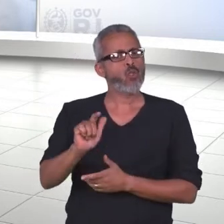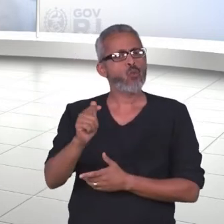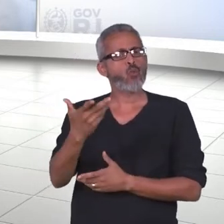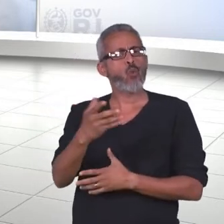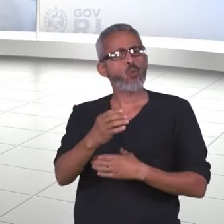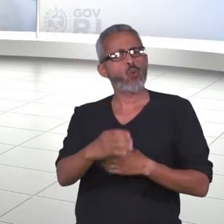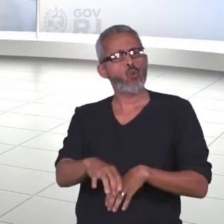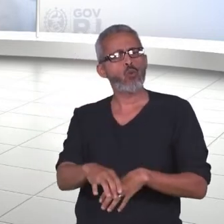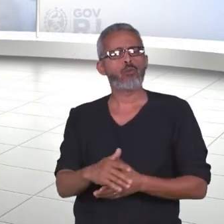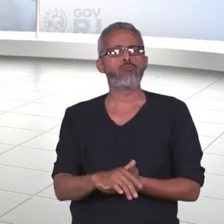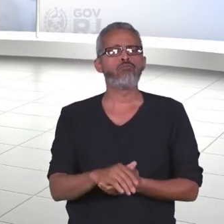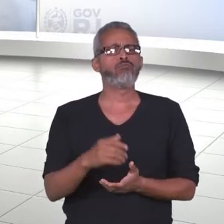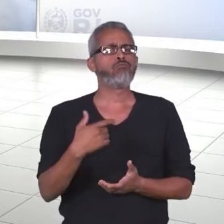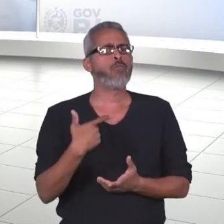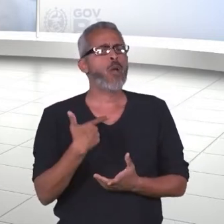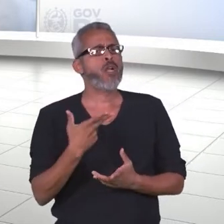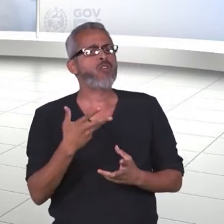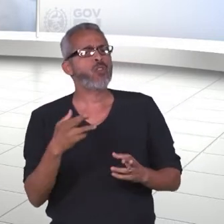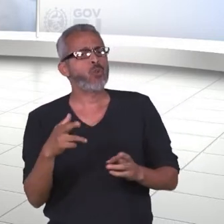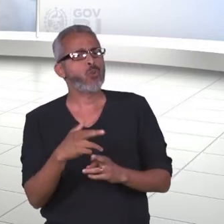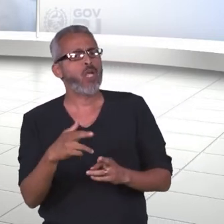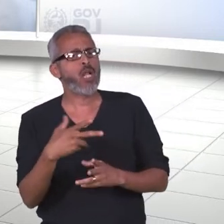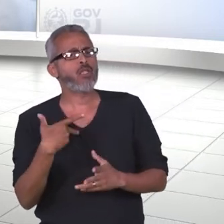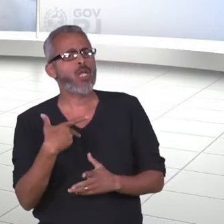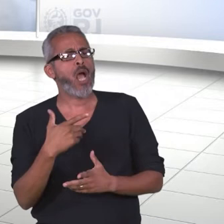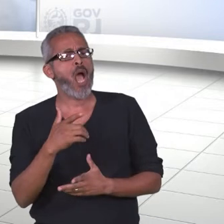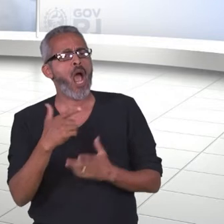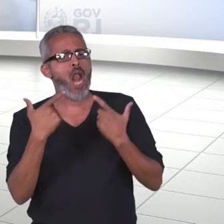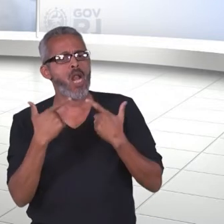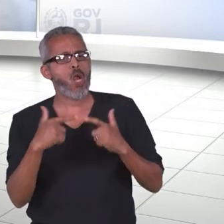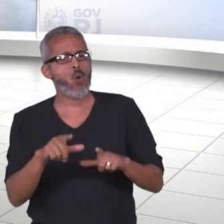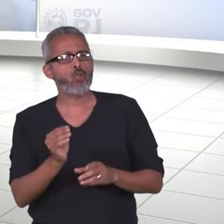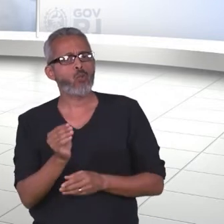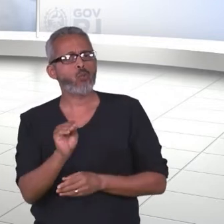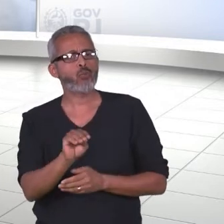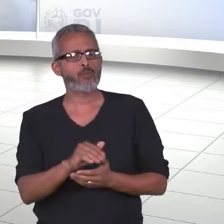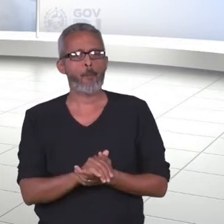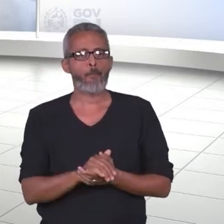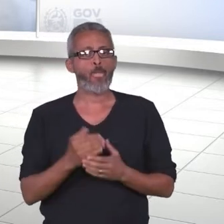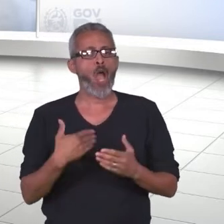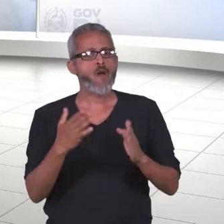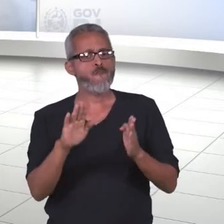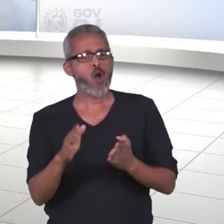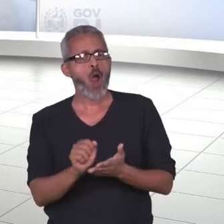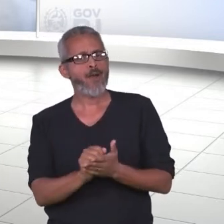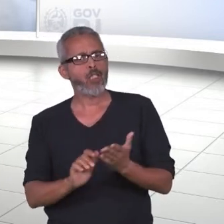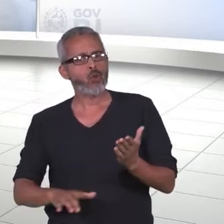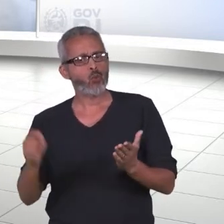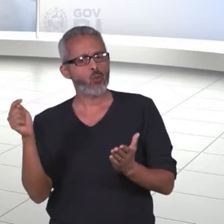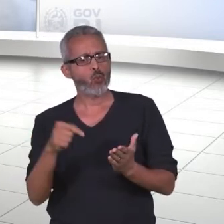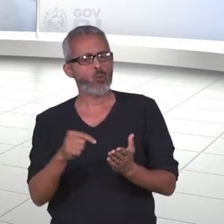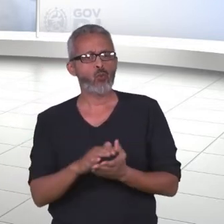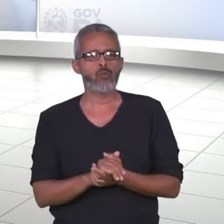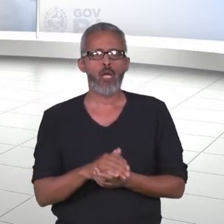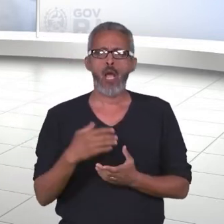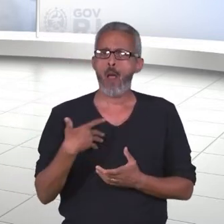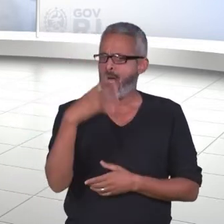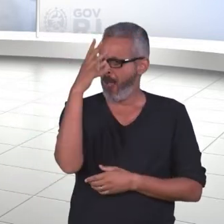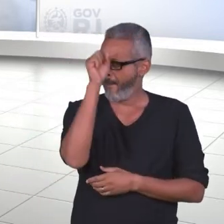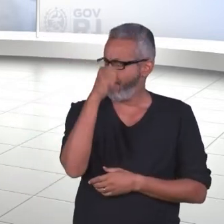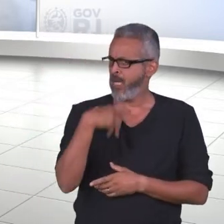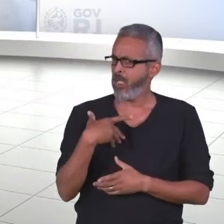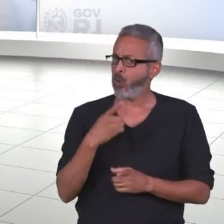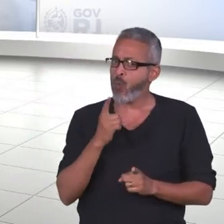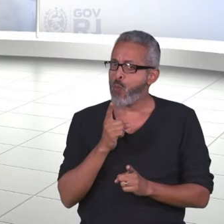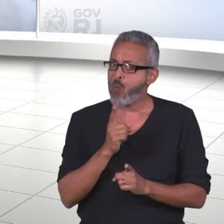outros concursos para que se familiarizem com a linguagem empregada, com o formato das questões, para que aprendam a